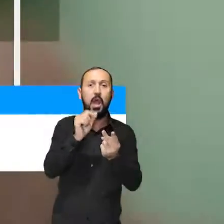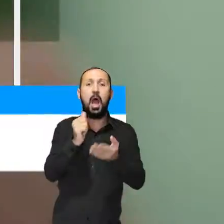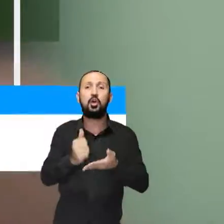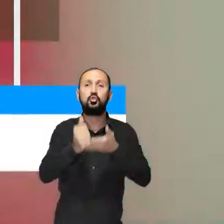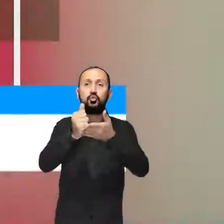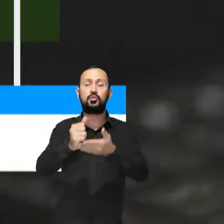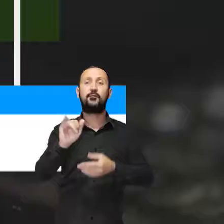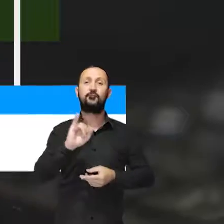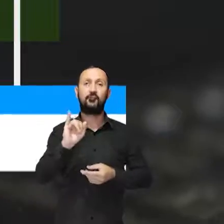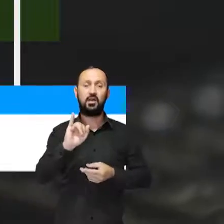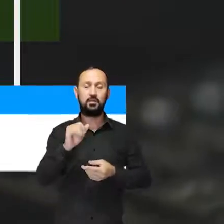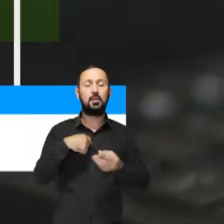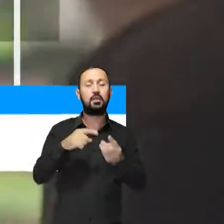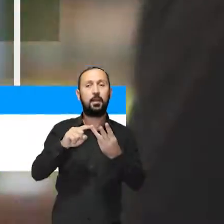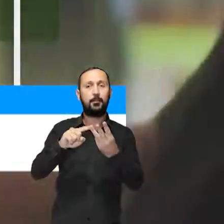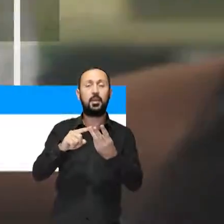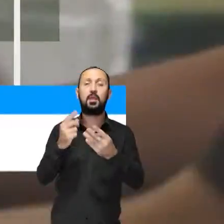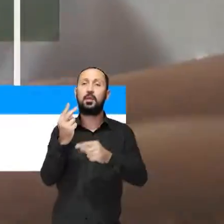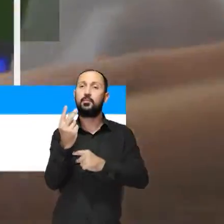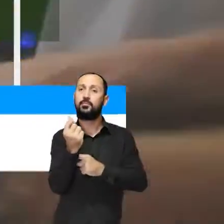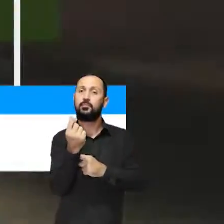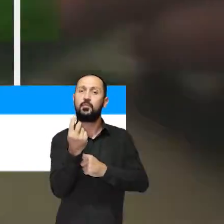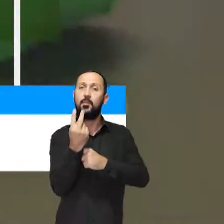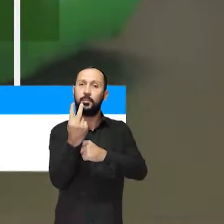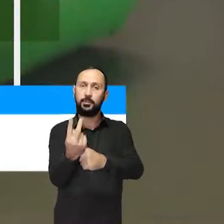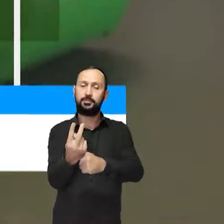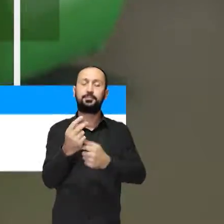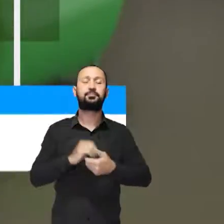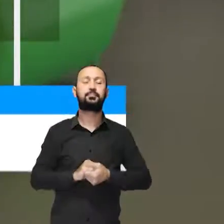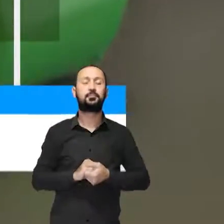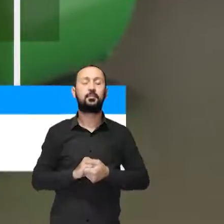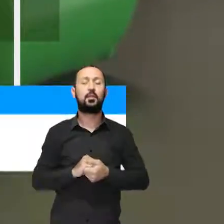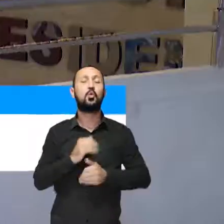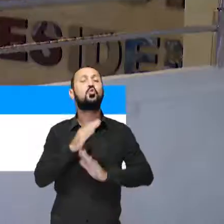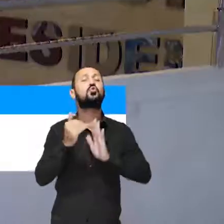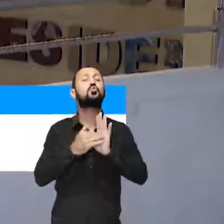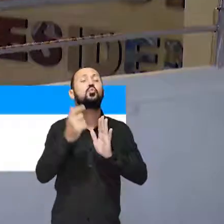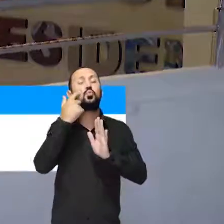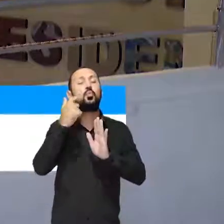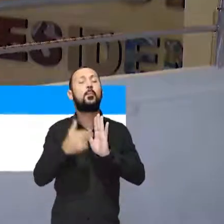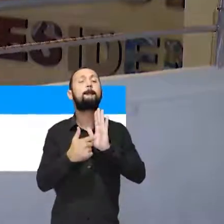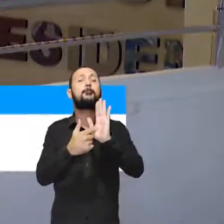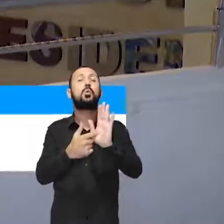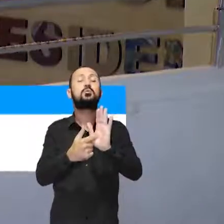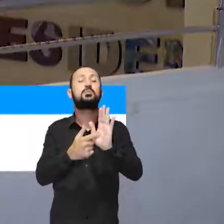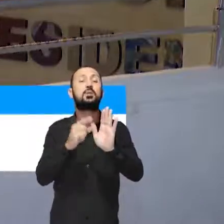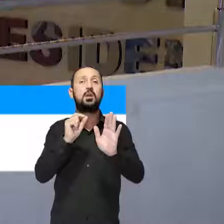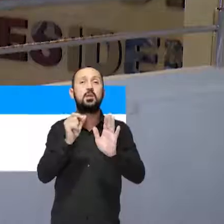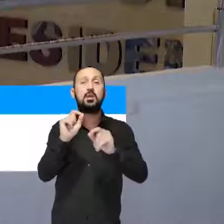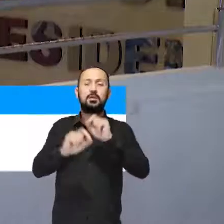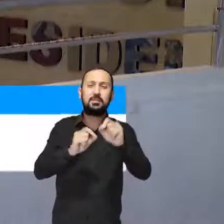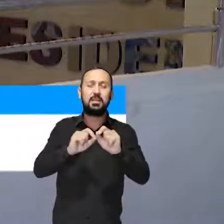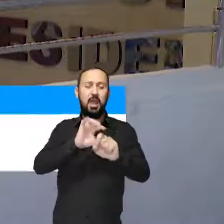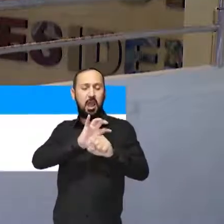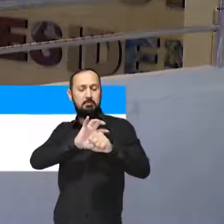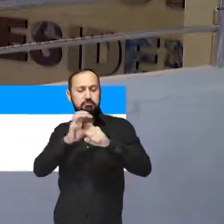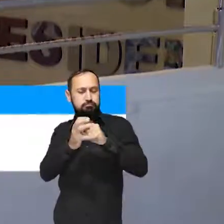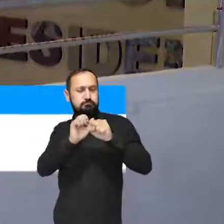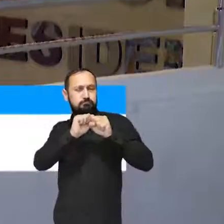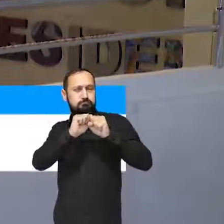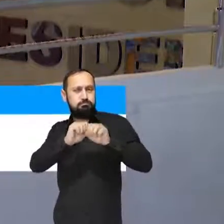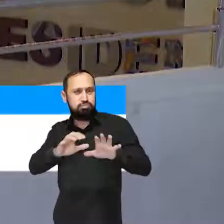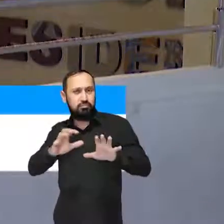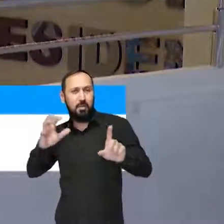financeiro, medidas fiscais e microcrédito orientado. Todos representam a maior investida contra